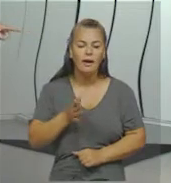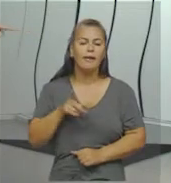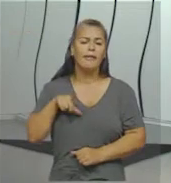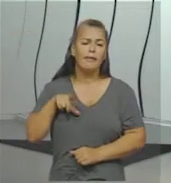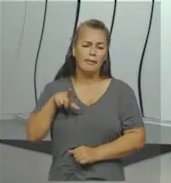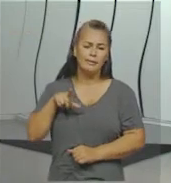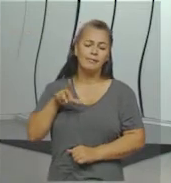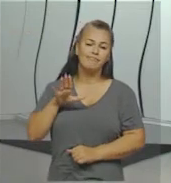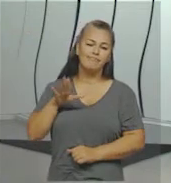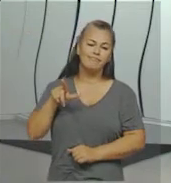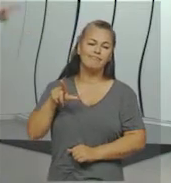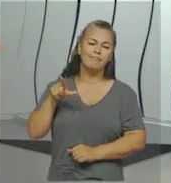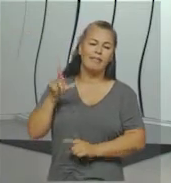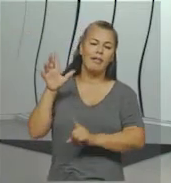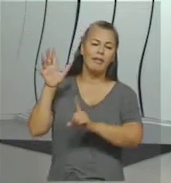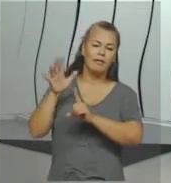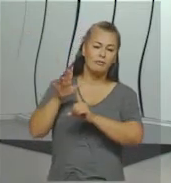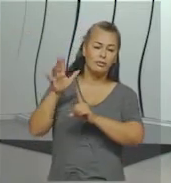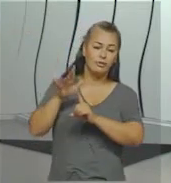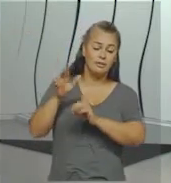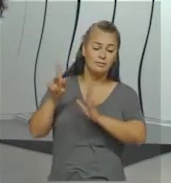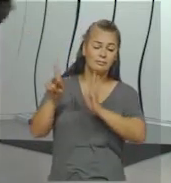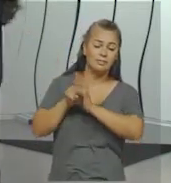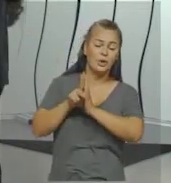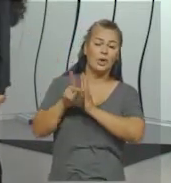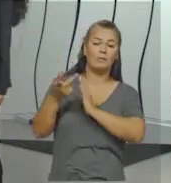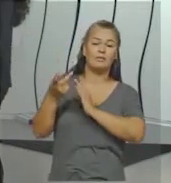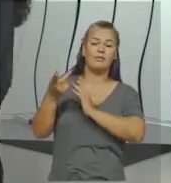social, problemas familiares, né? Tá certo?